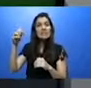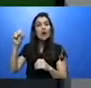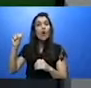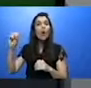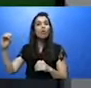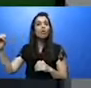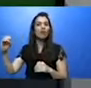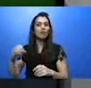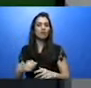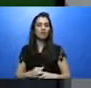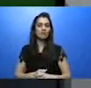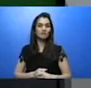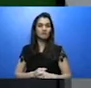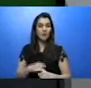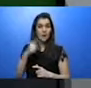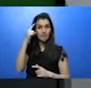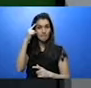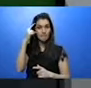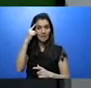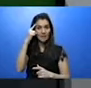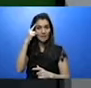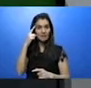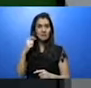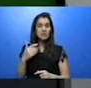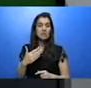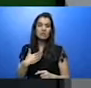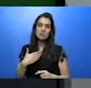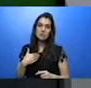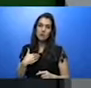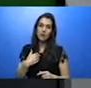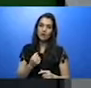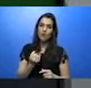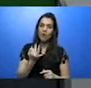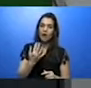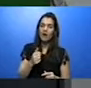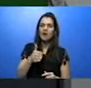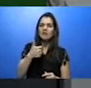780. Pensa que se eu estivesse contando de 100 em 100, olha aqui,